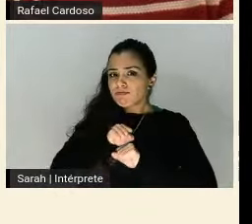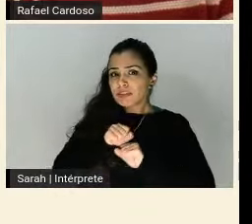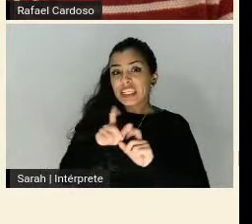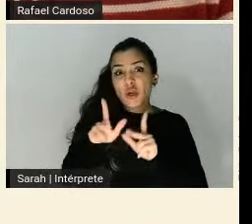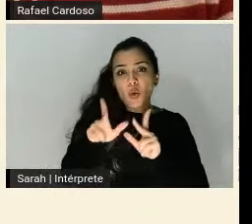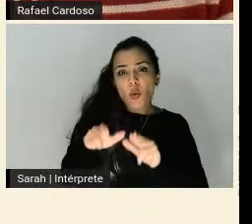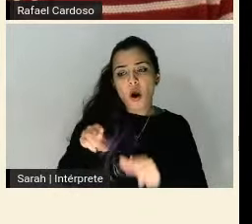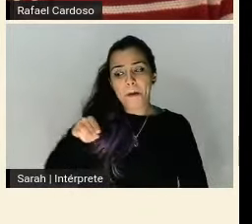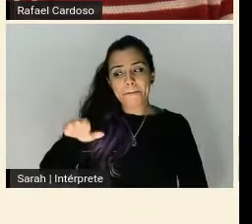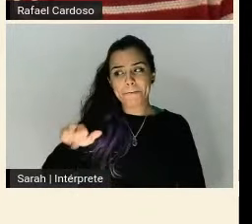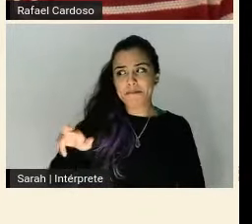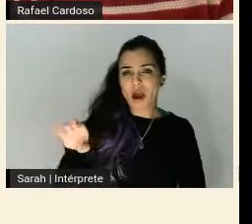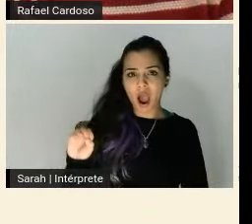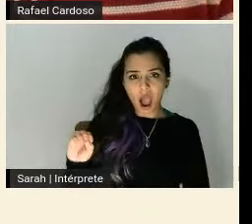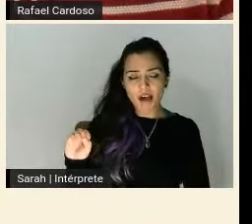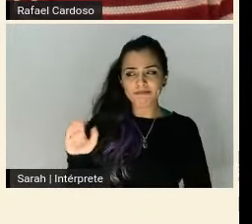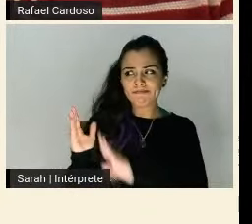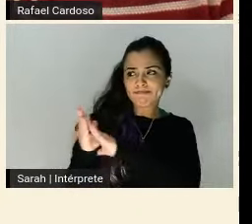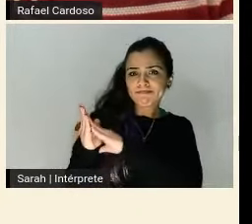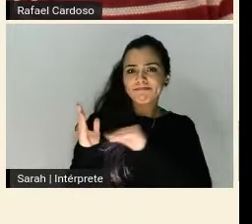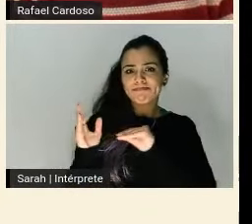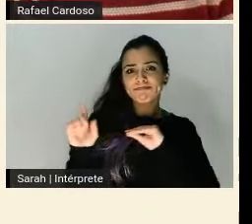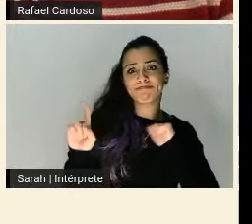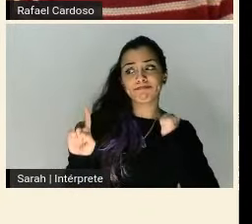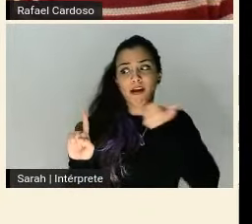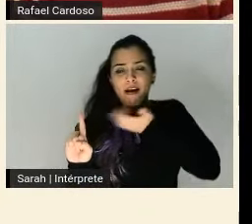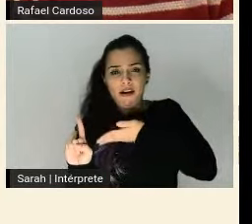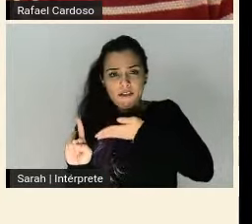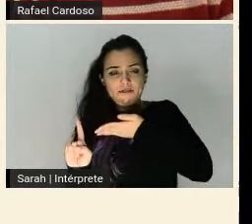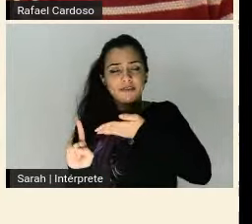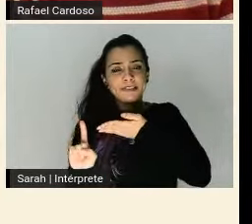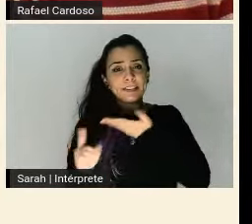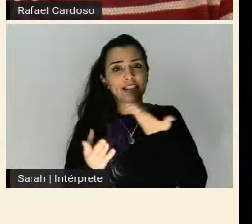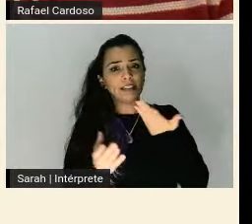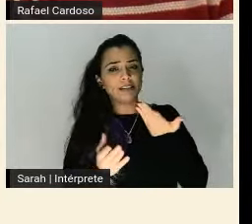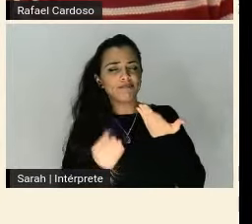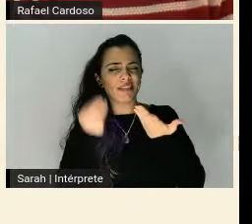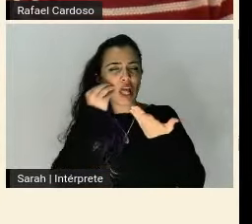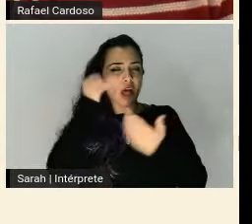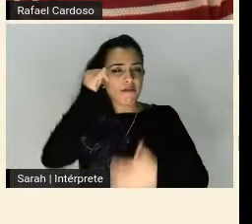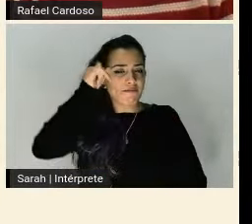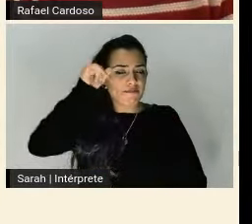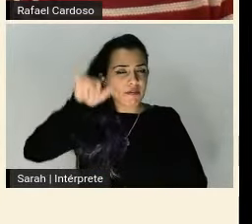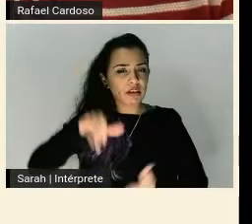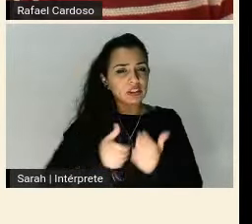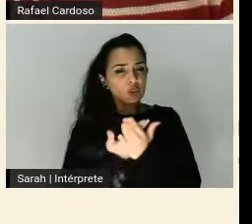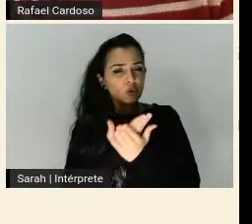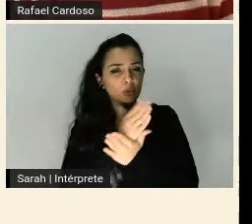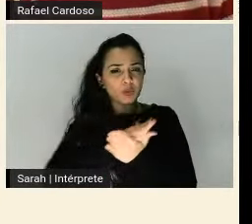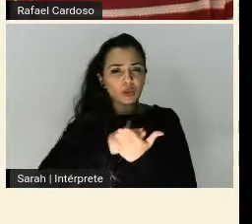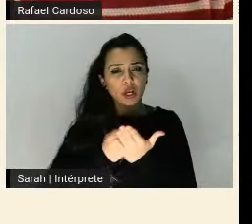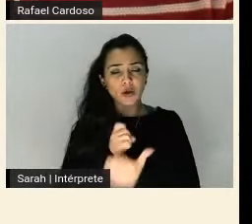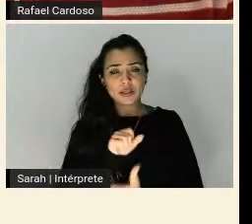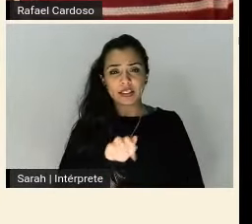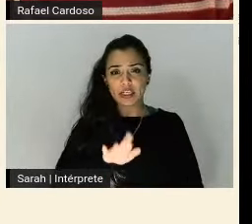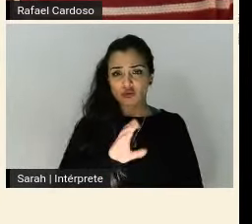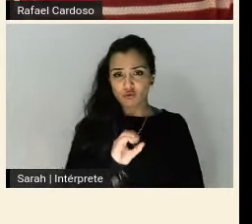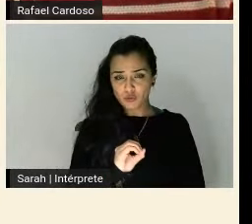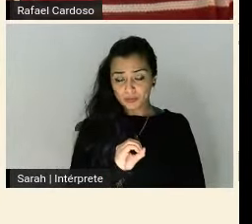sucessor. Detalhe que não deixou de incomodar Sérgio Millier, fiel escudeiro do finado crítico e poeta.